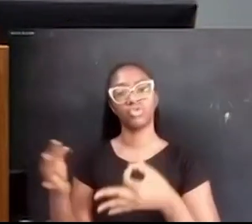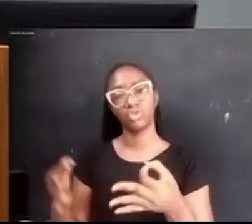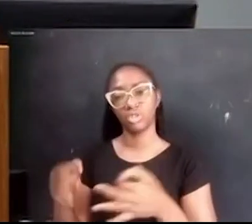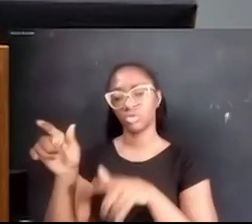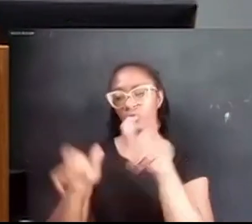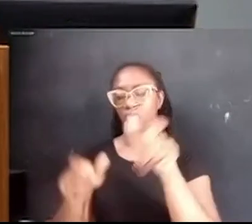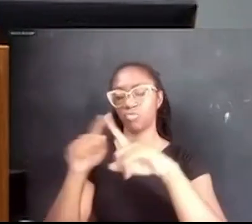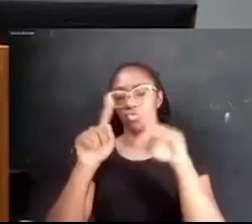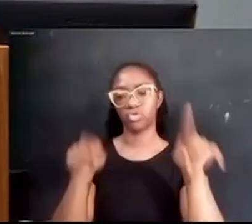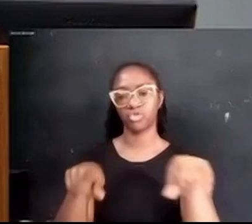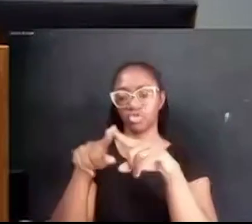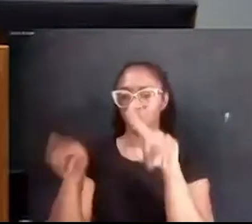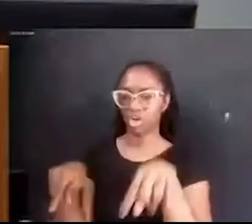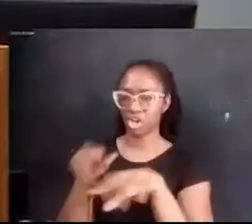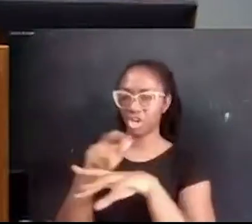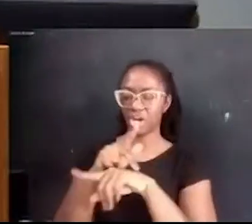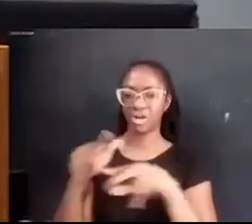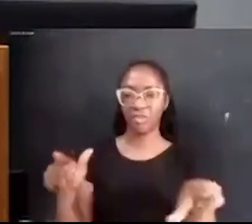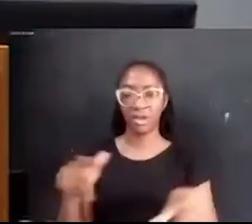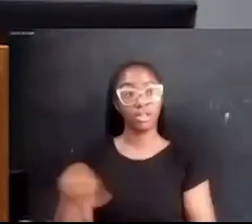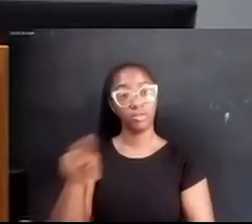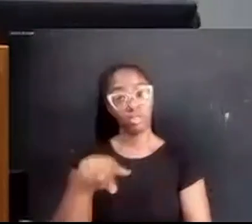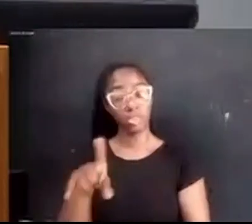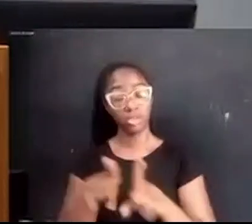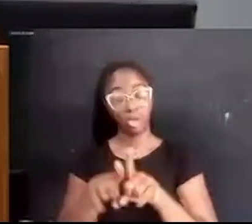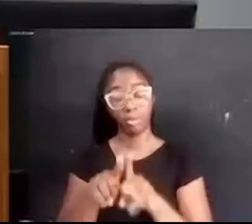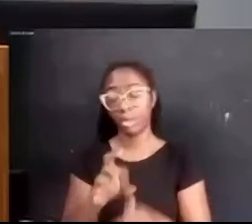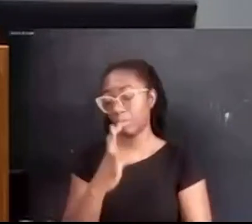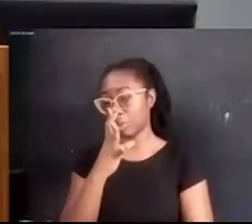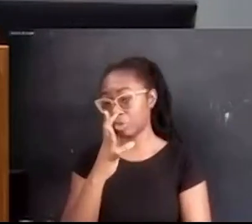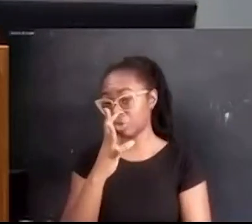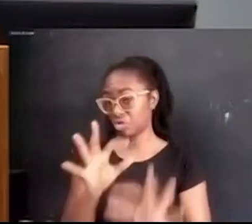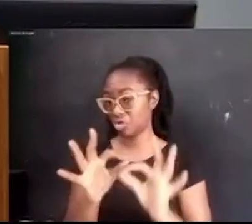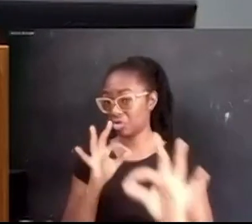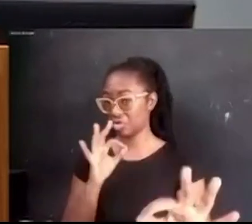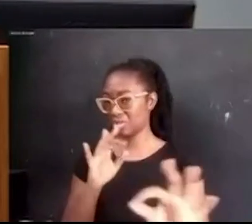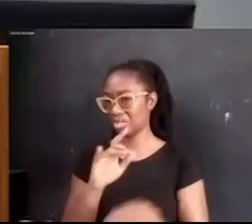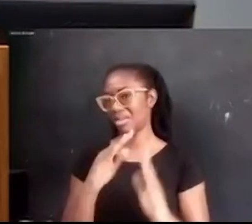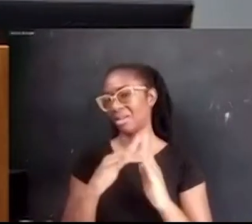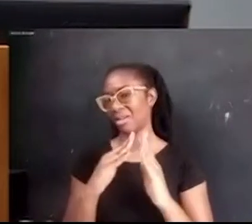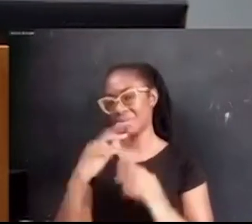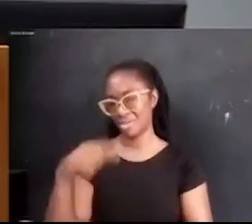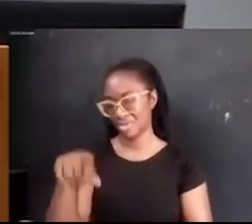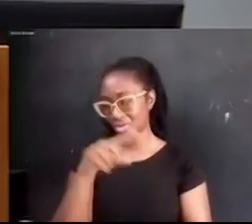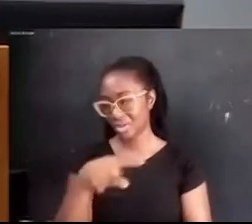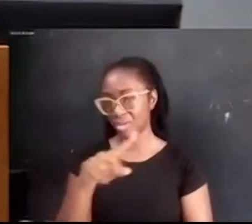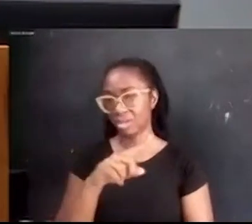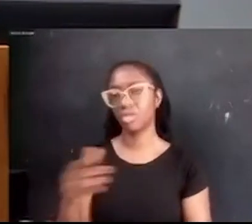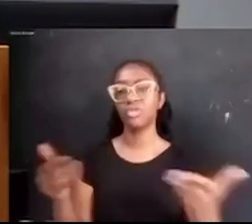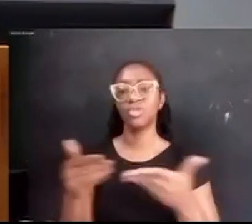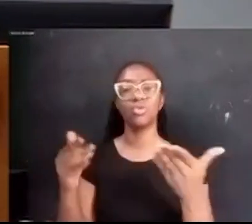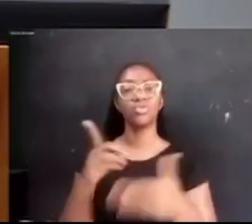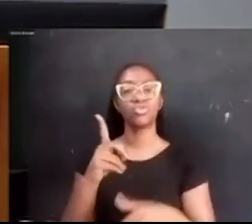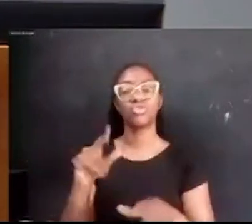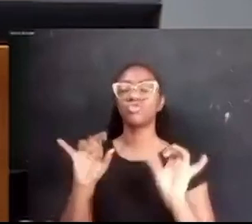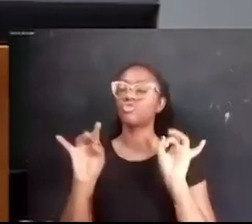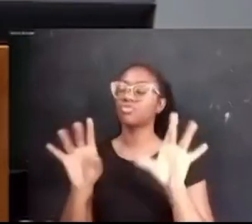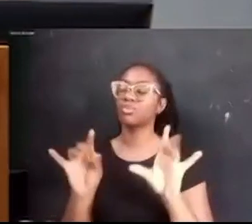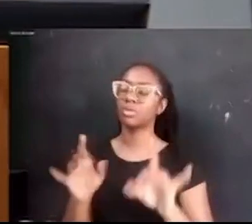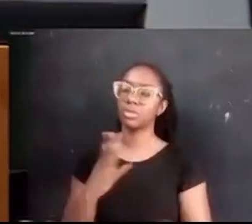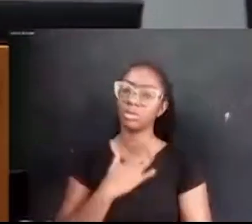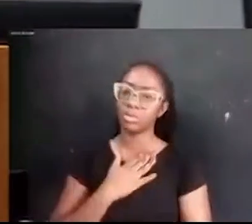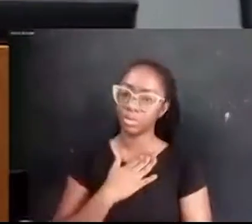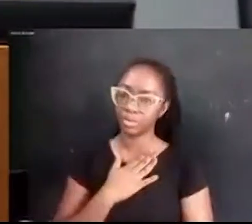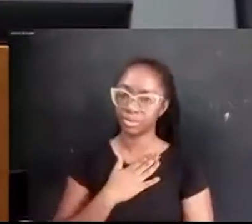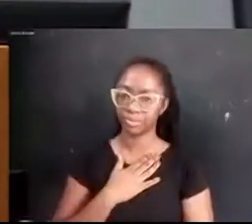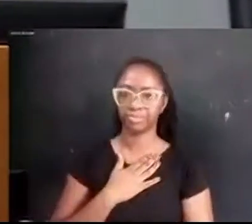todos que nos acompanham online. Hoje é um grande dia para mim, que depois de